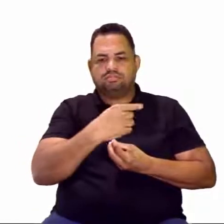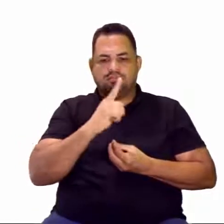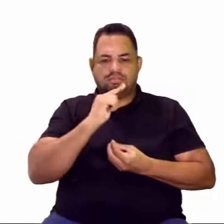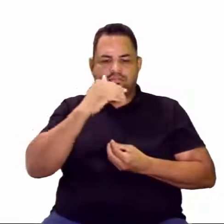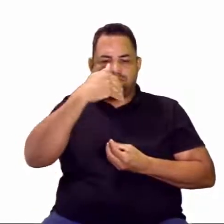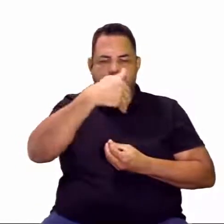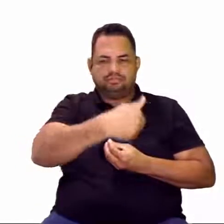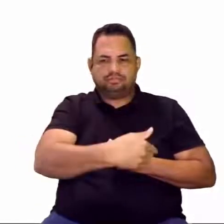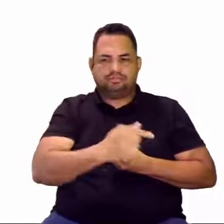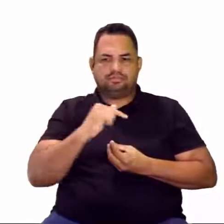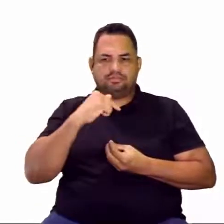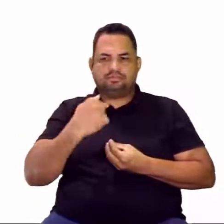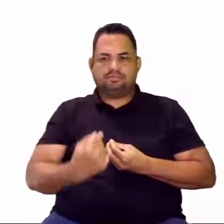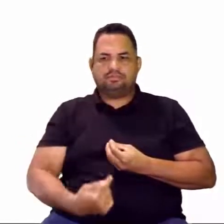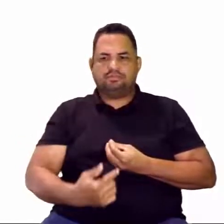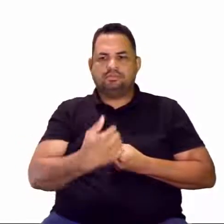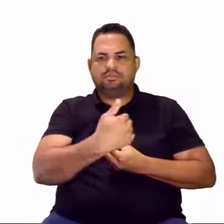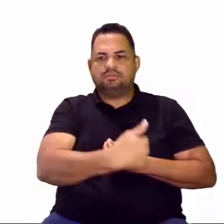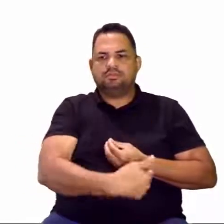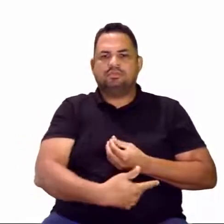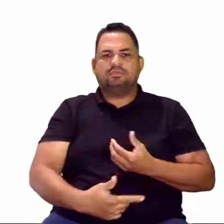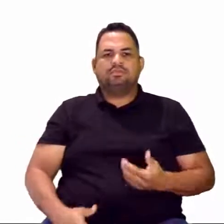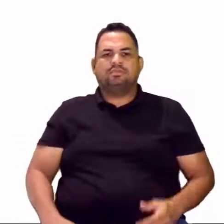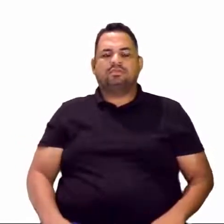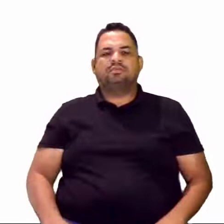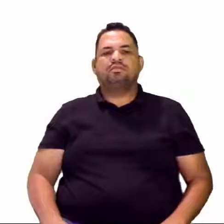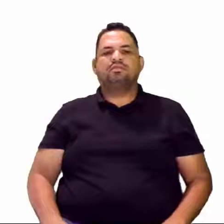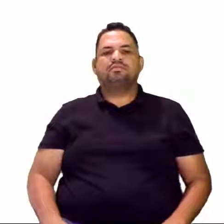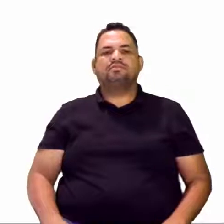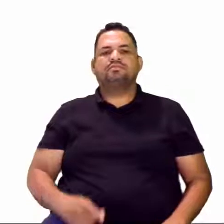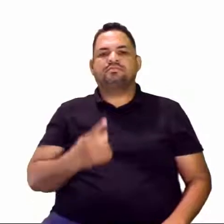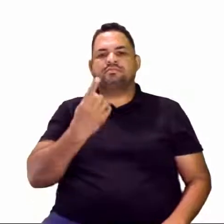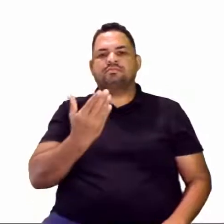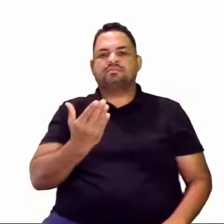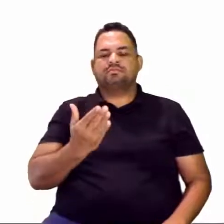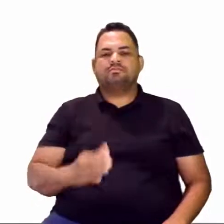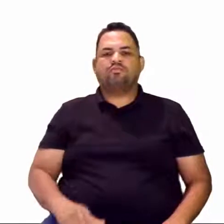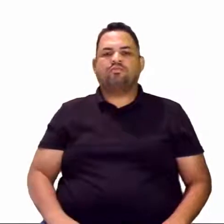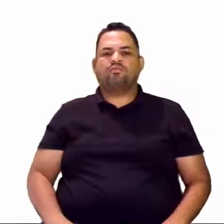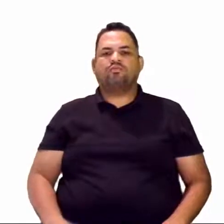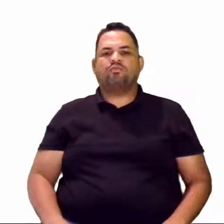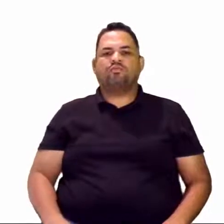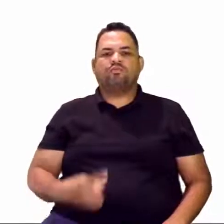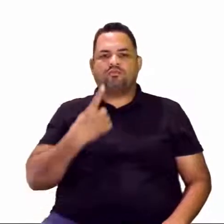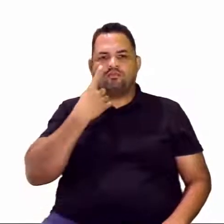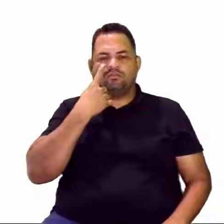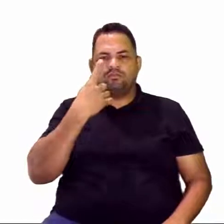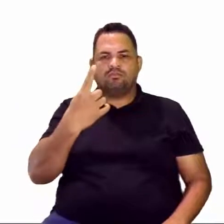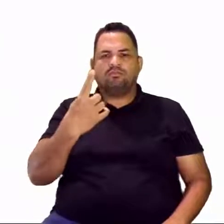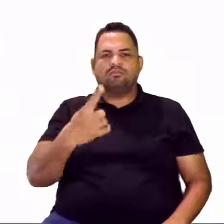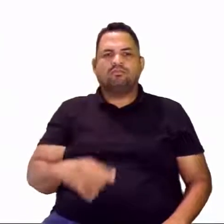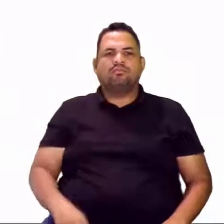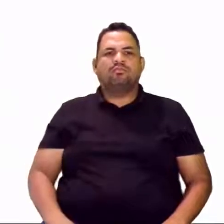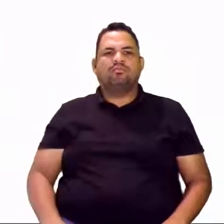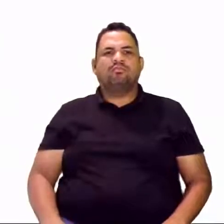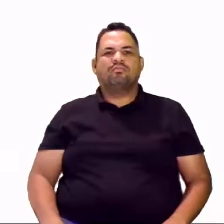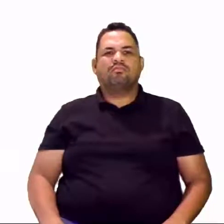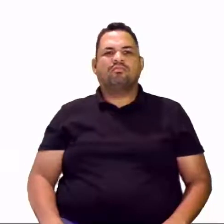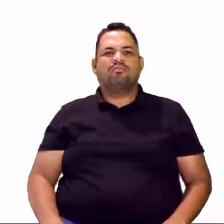água, conforme ilustrado na figura. Sendo assim, observa que, olha